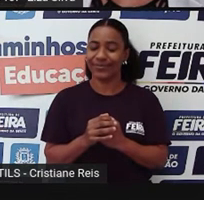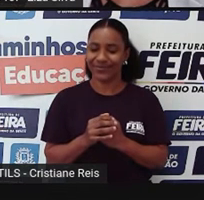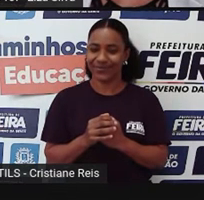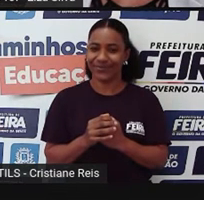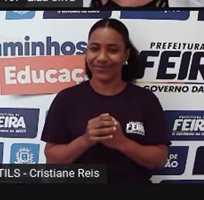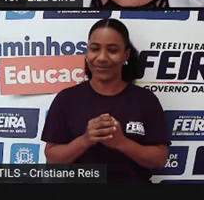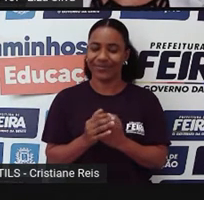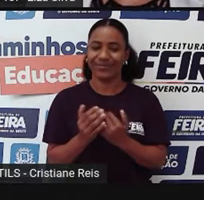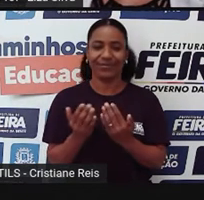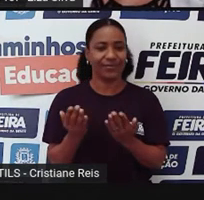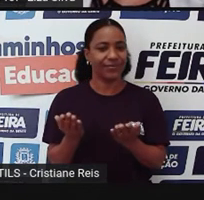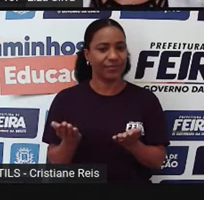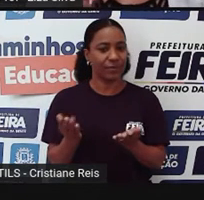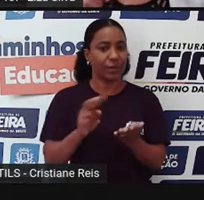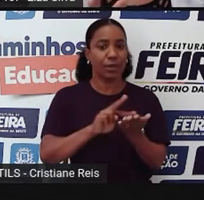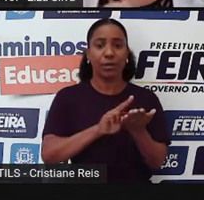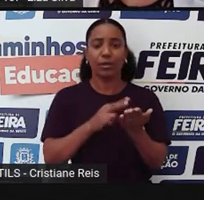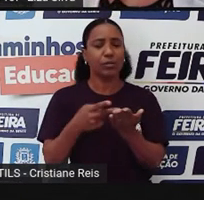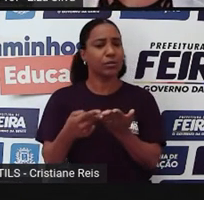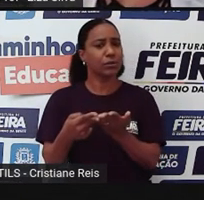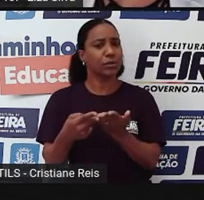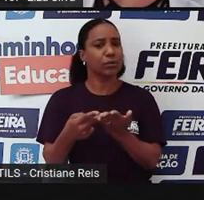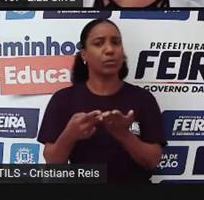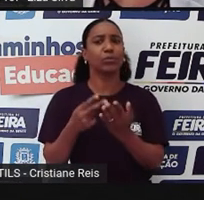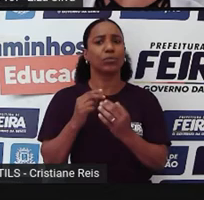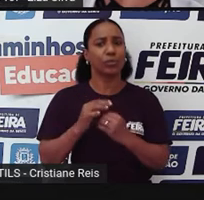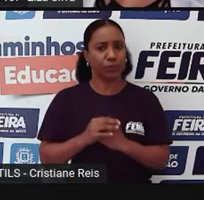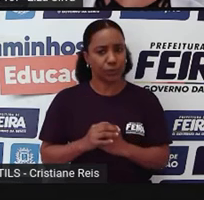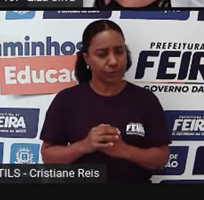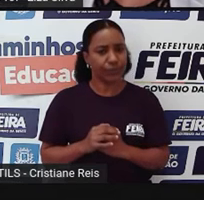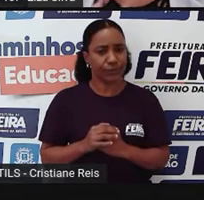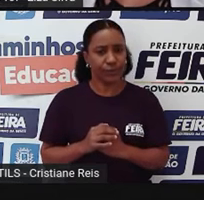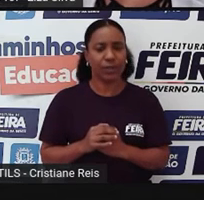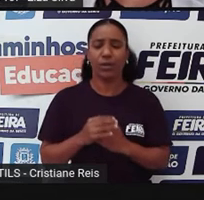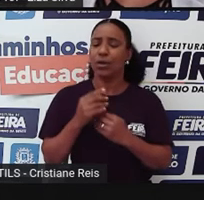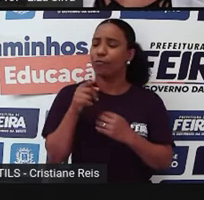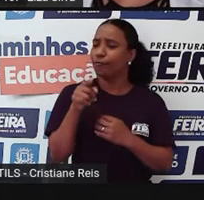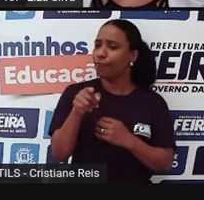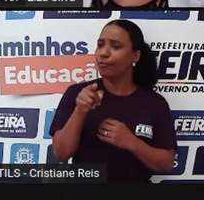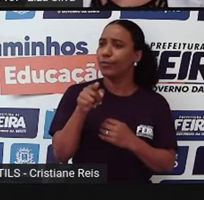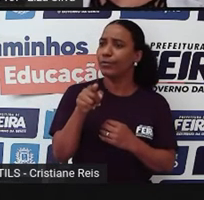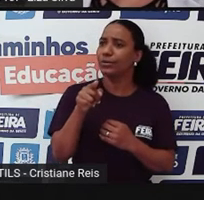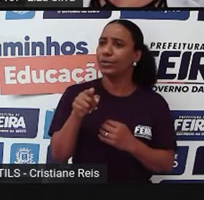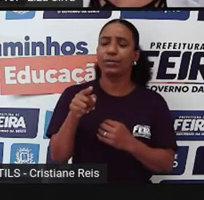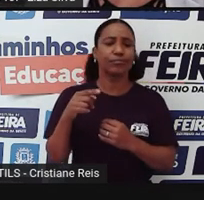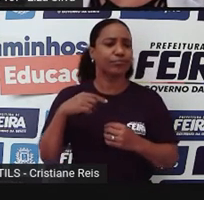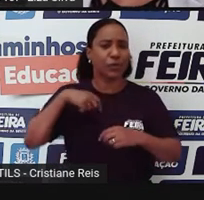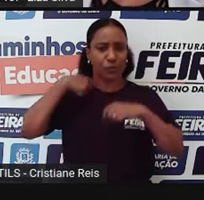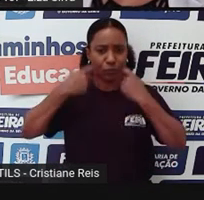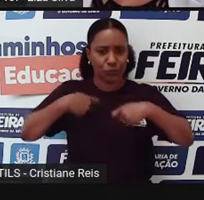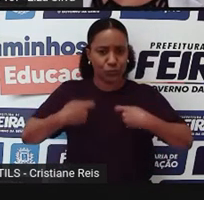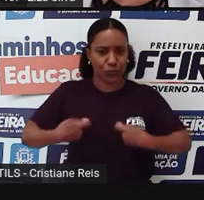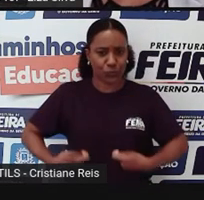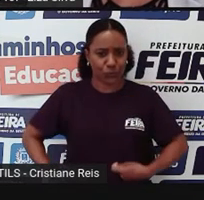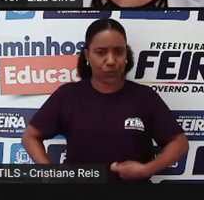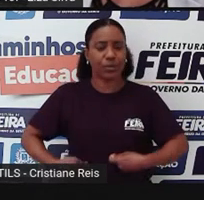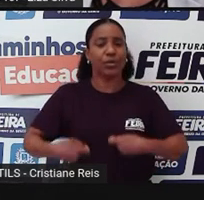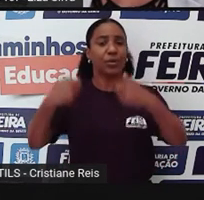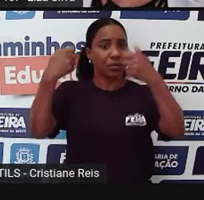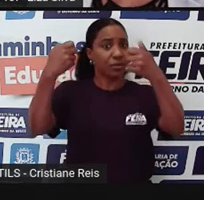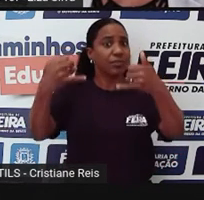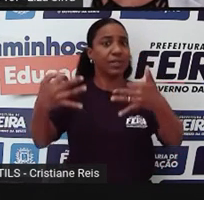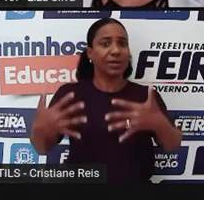amigos hoje não é que você pode falar pode expressar suas informações pessoais em